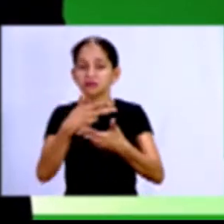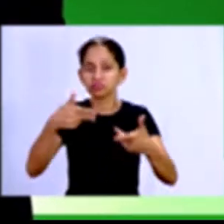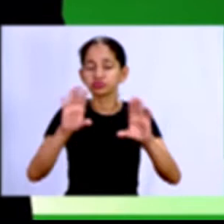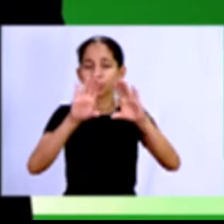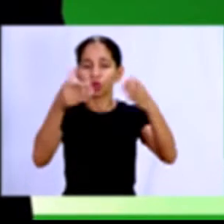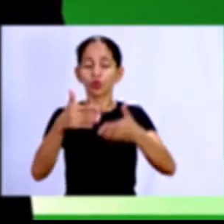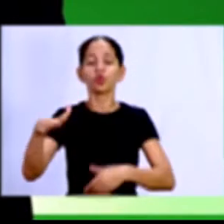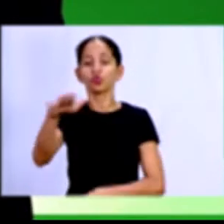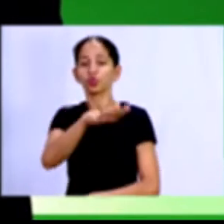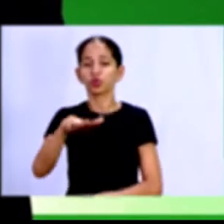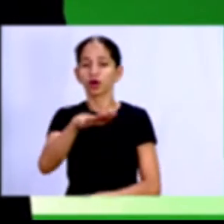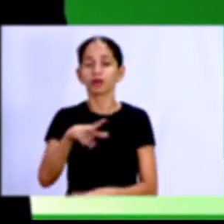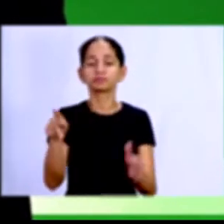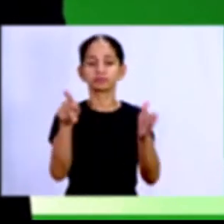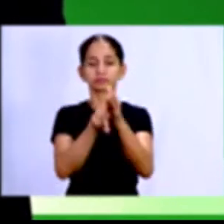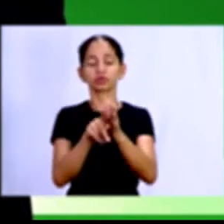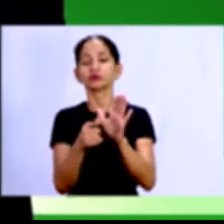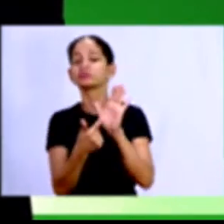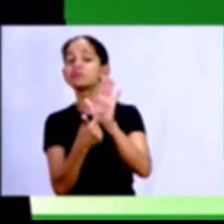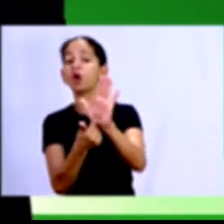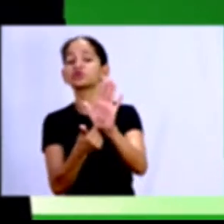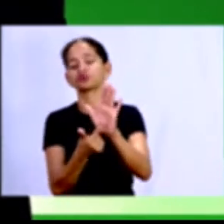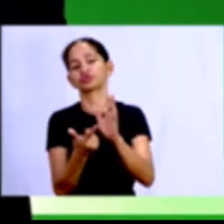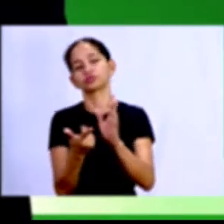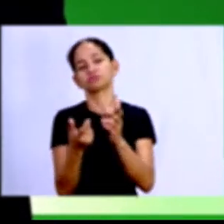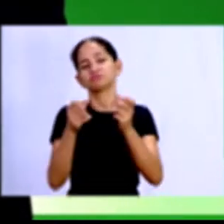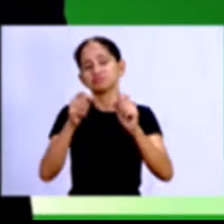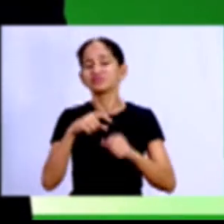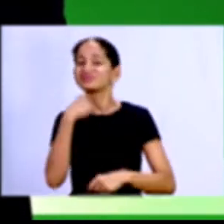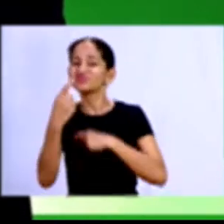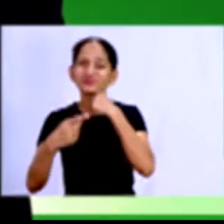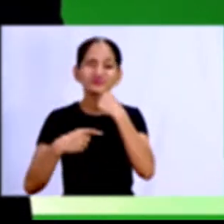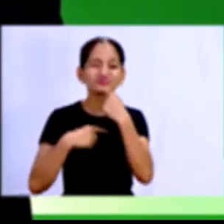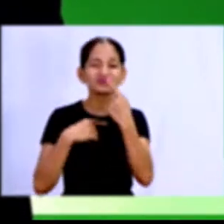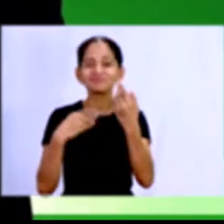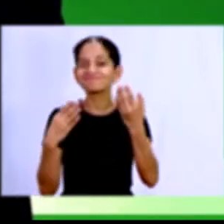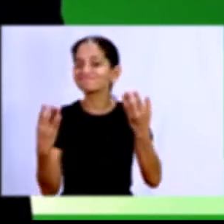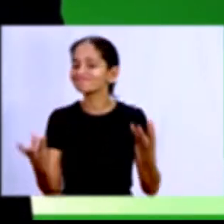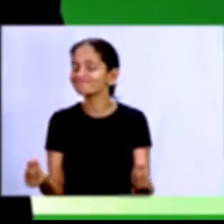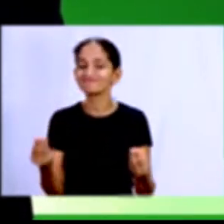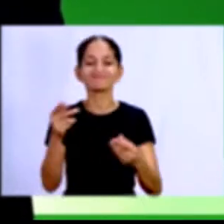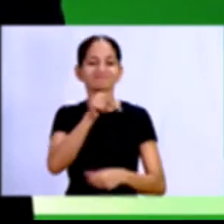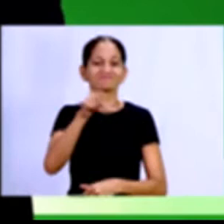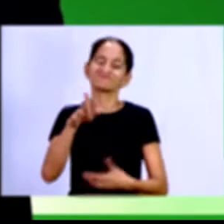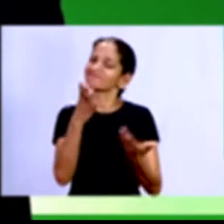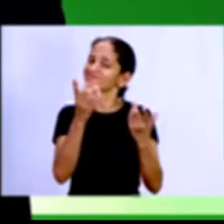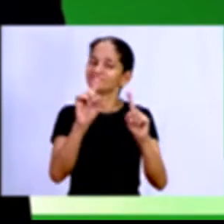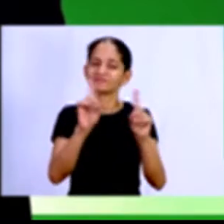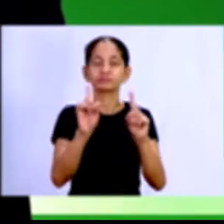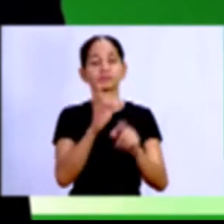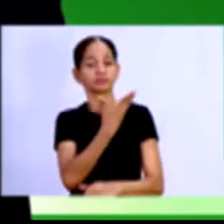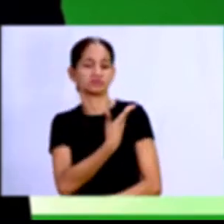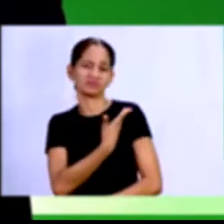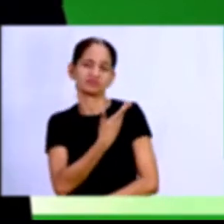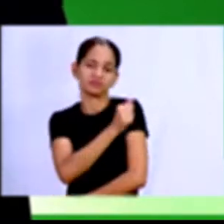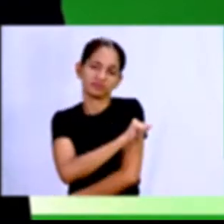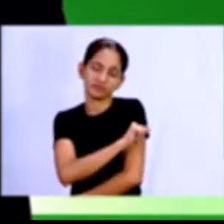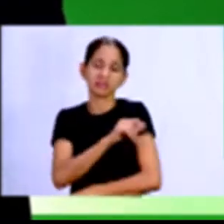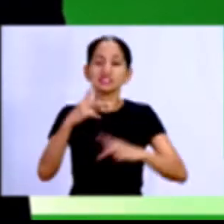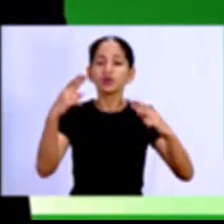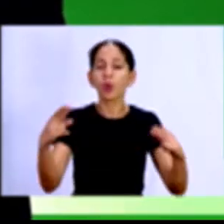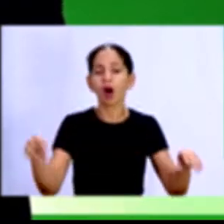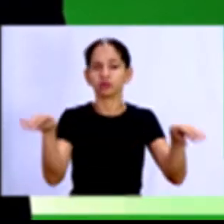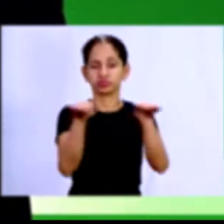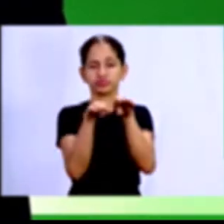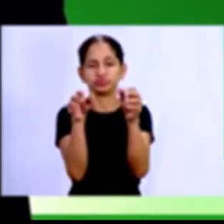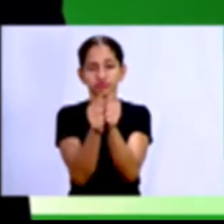local para expor a sua ideia, para tirar dúvidas, e não só dúvidas com professores, dúvidas com outros alunos também. Os alunos